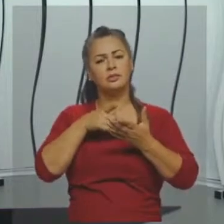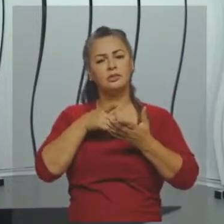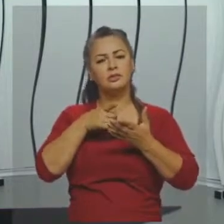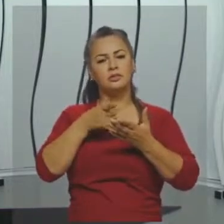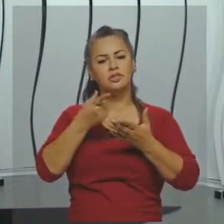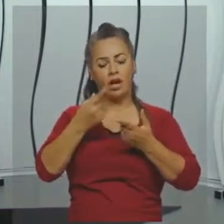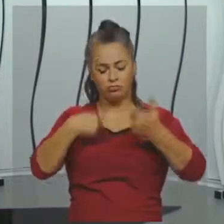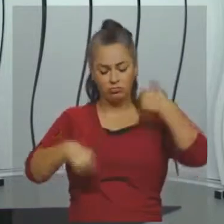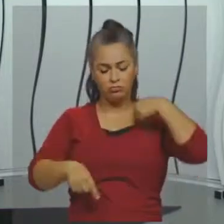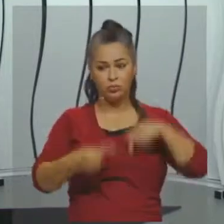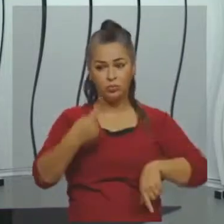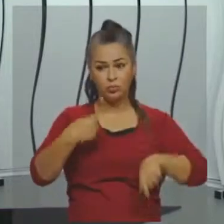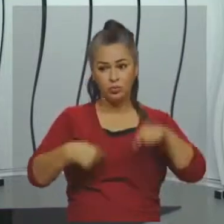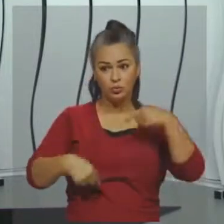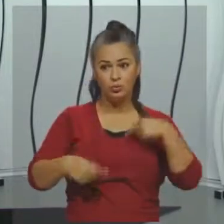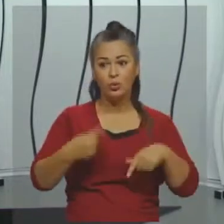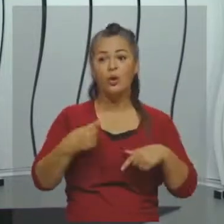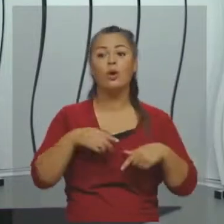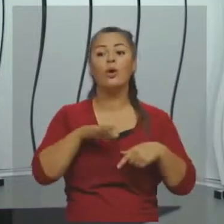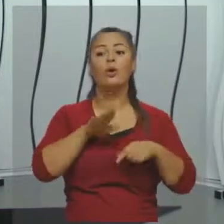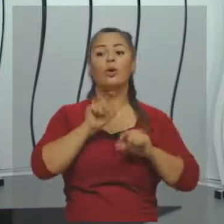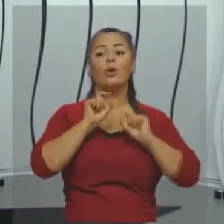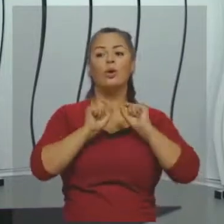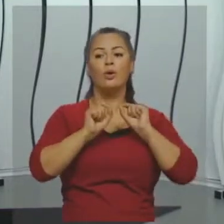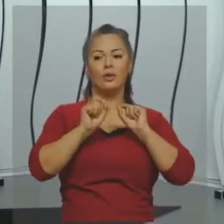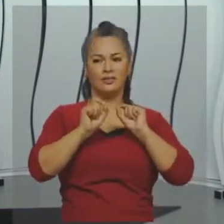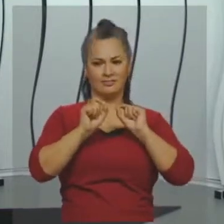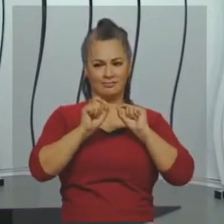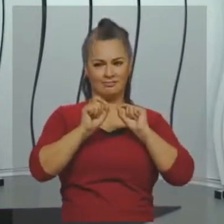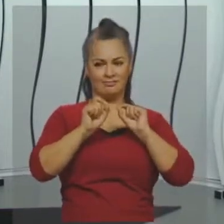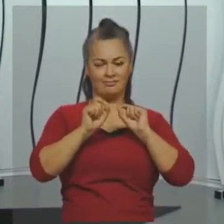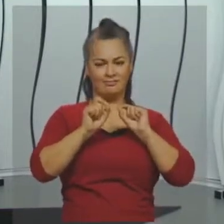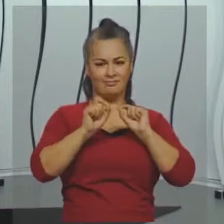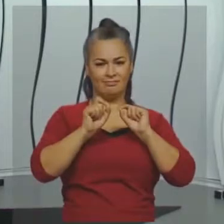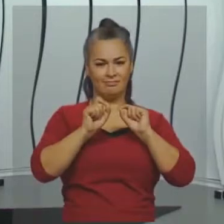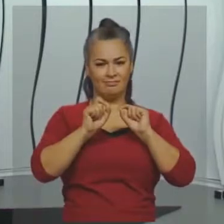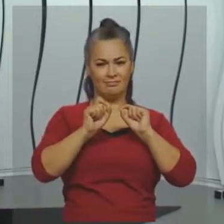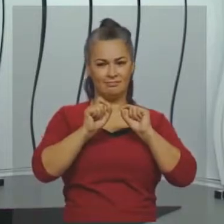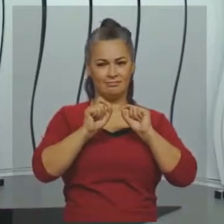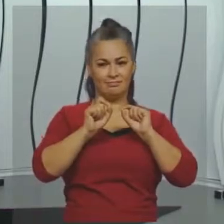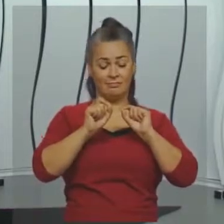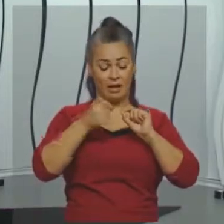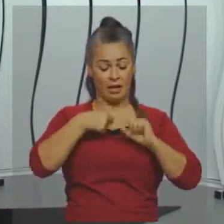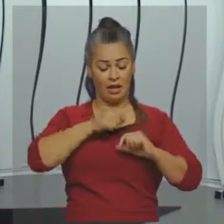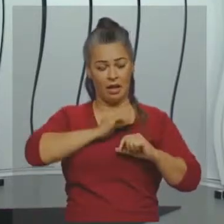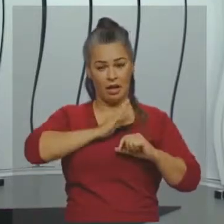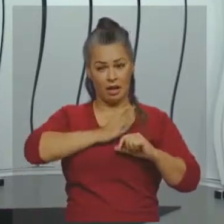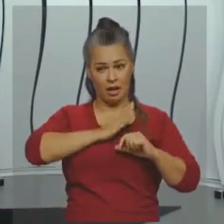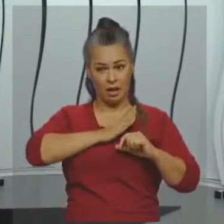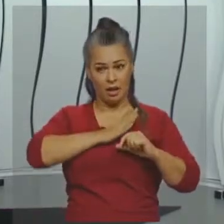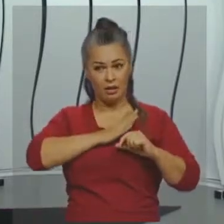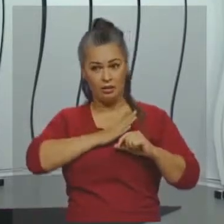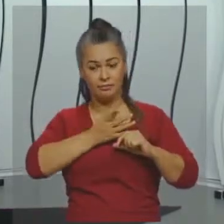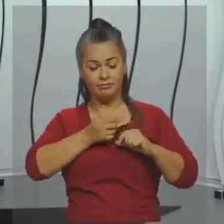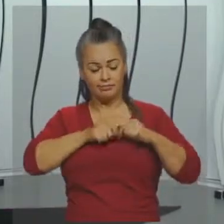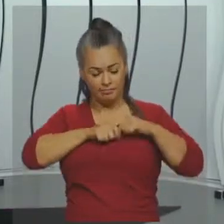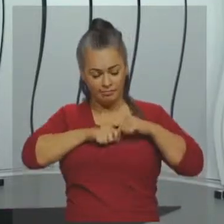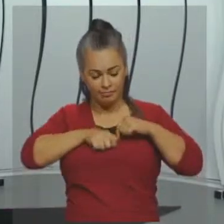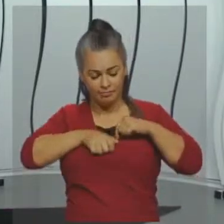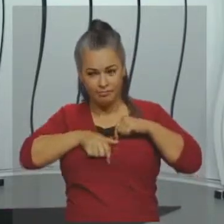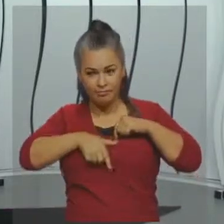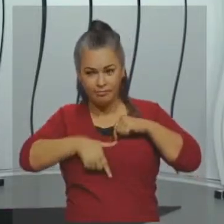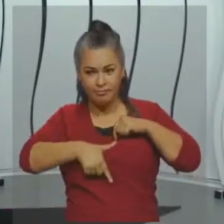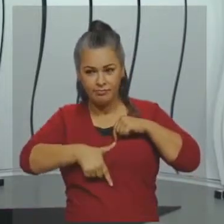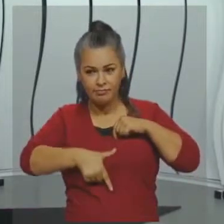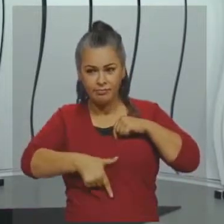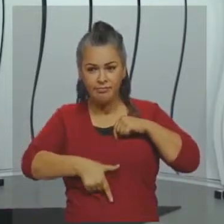circulatório na aula anterior. A artéria aorta ela vai então sair do coração, levando o sangue para o corpo. E aí o que